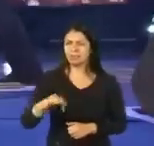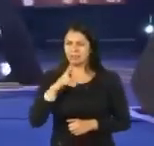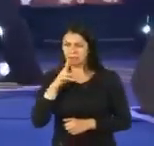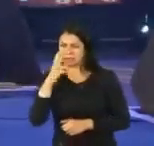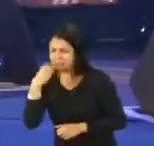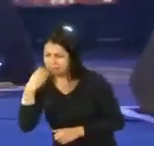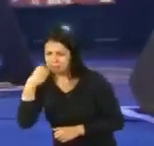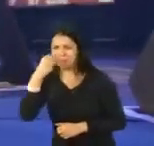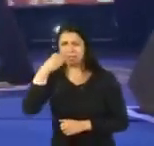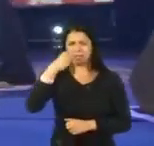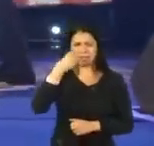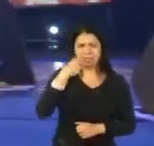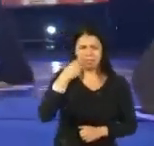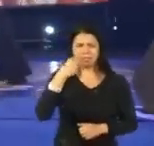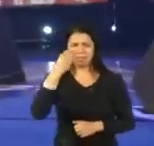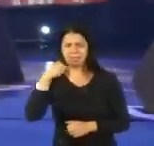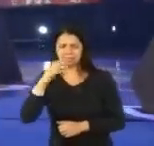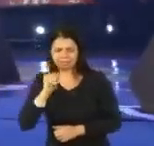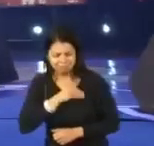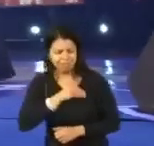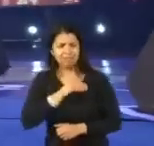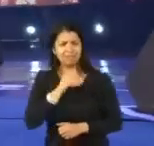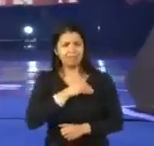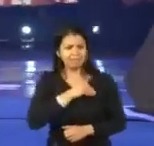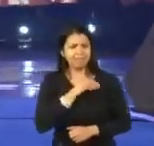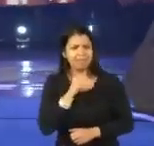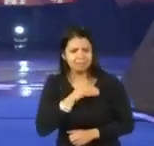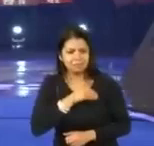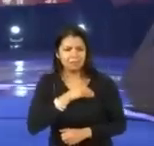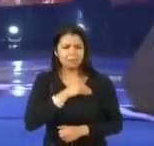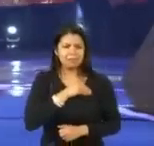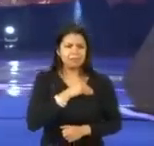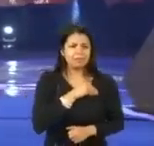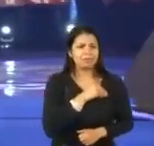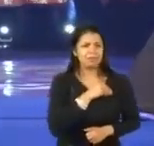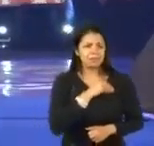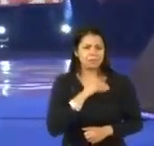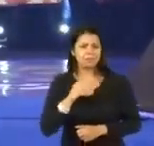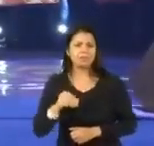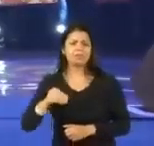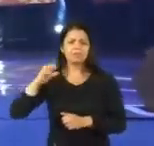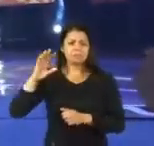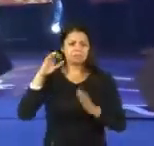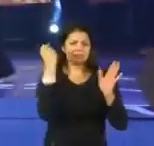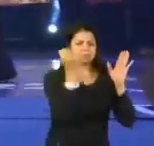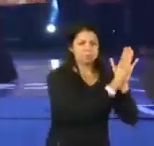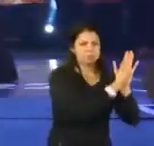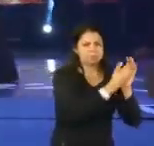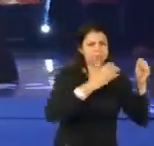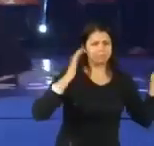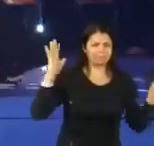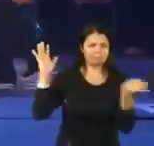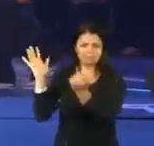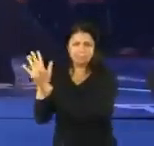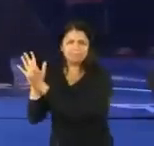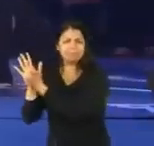fraqueza de um pecador. No Calvário declarou, com o sangue